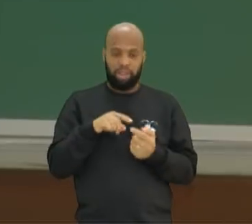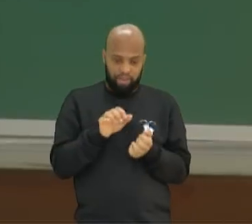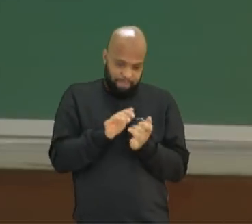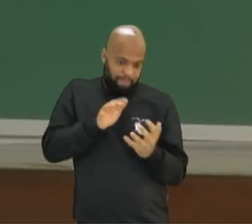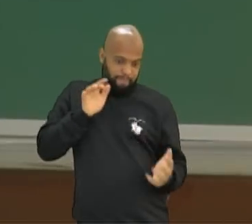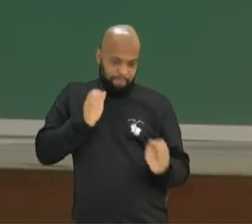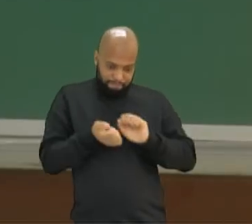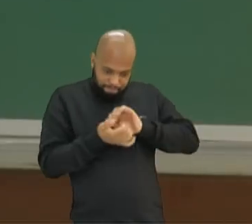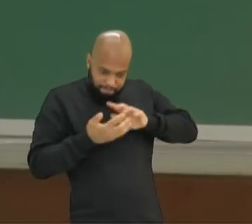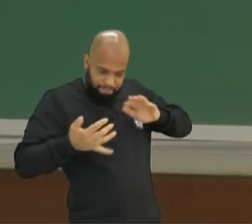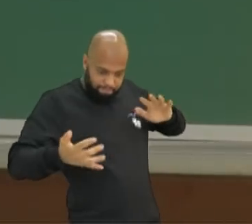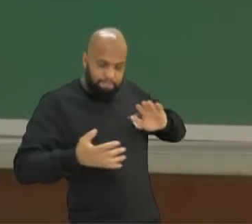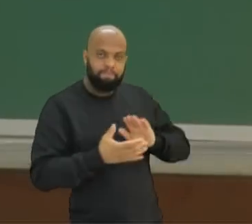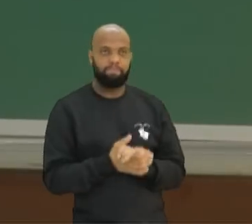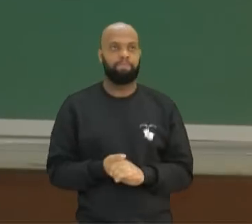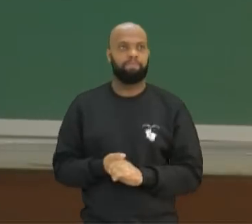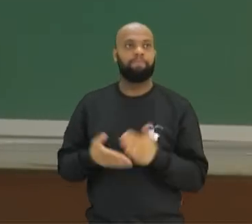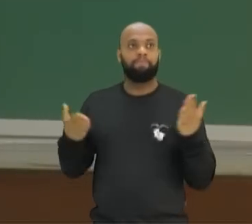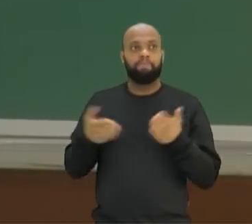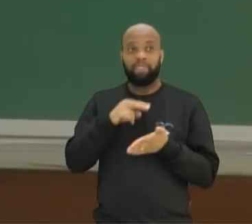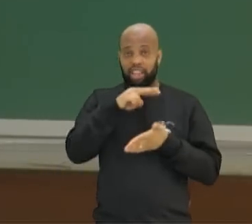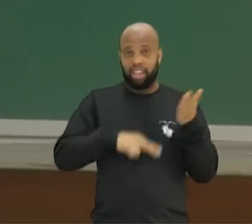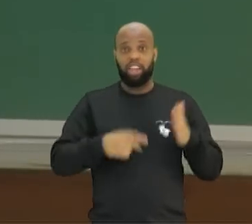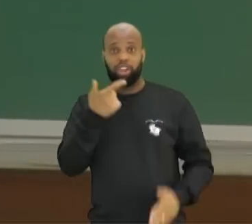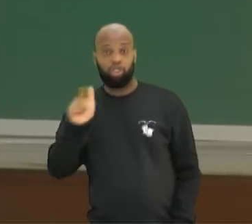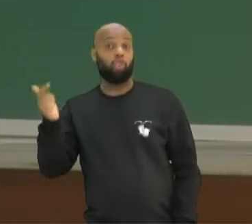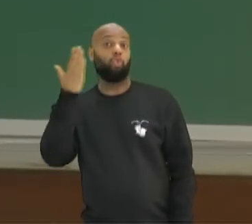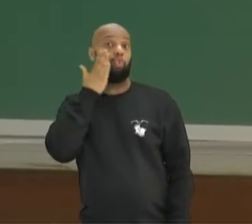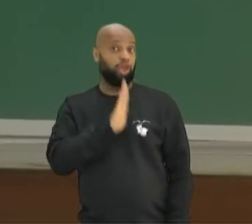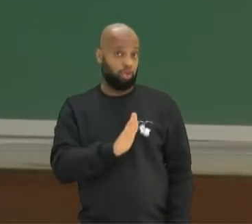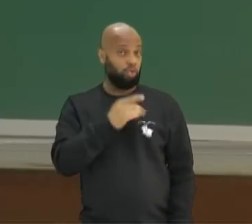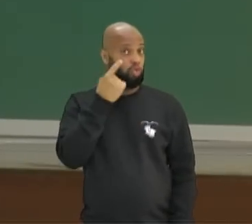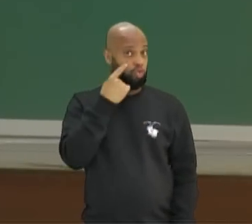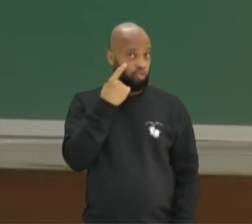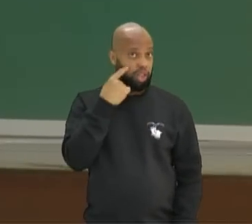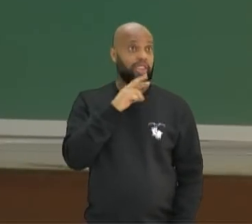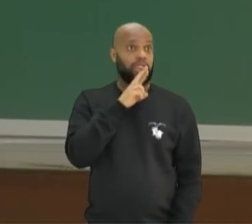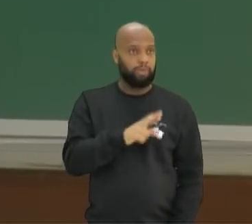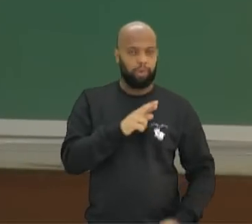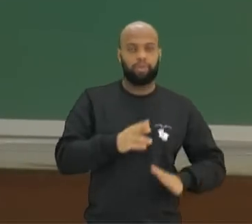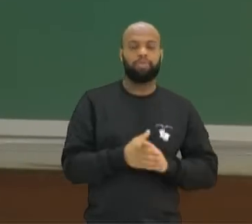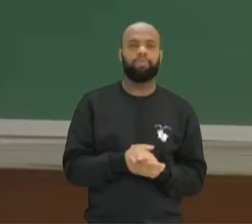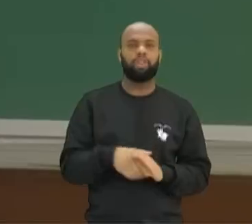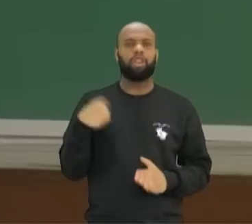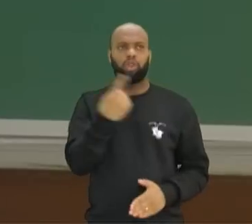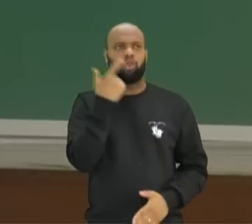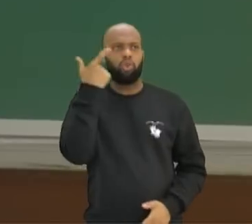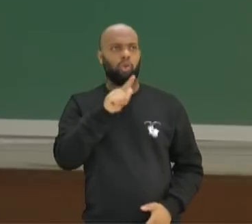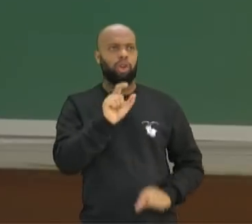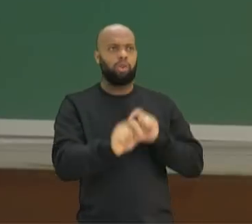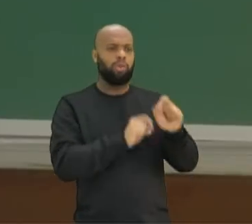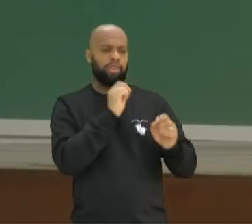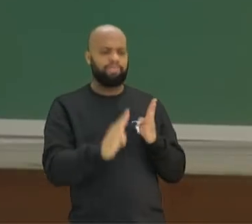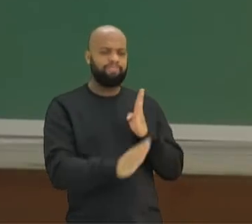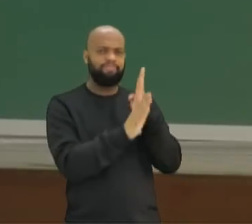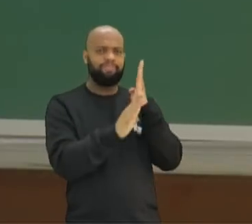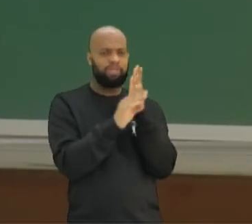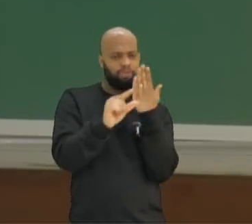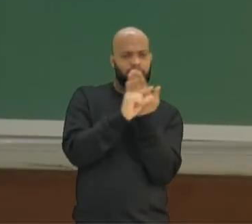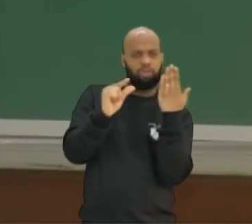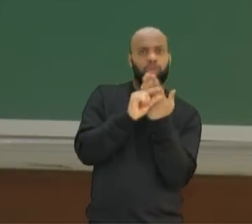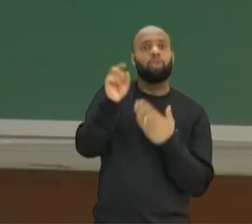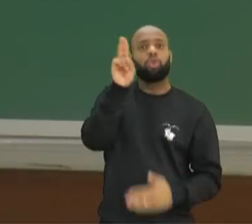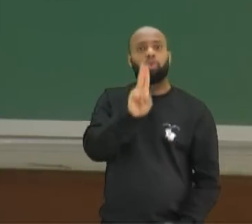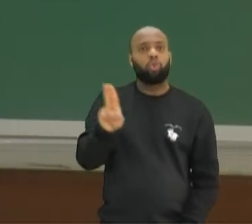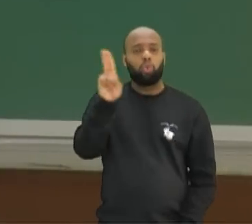brilhante. Nós vamos reler mais um trecho e vamos responder. Podemos inferir que a autora faz uso de uma